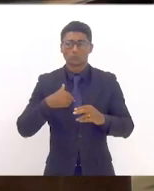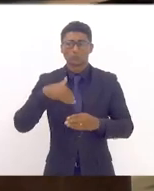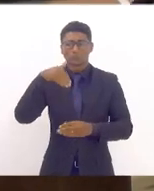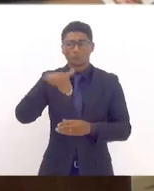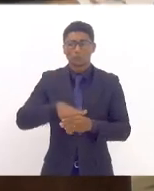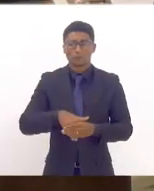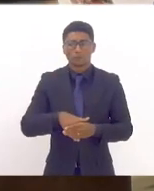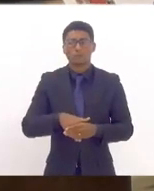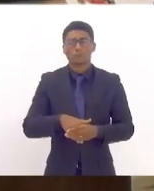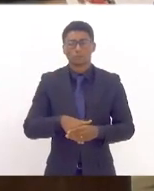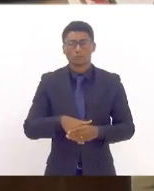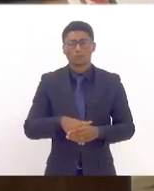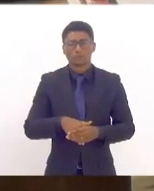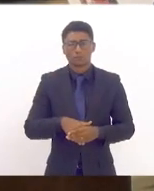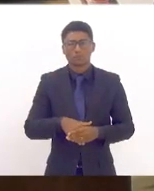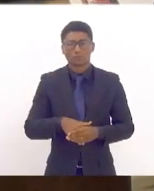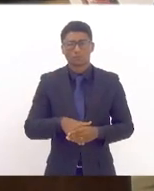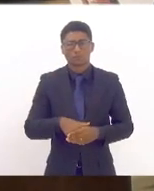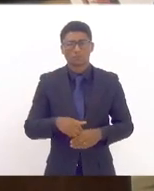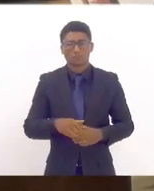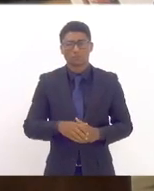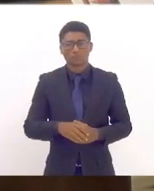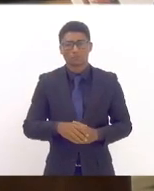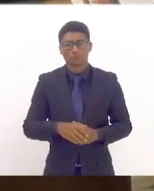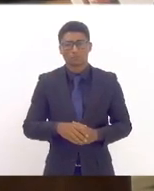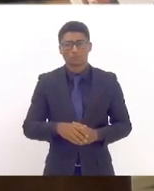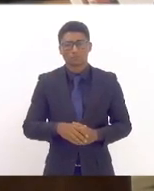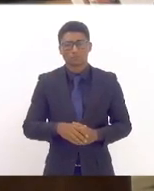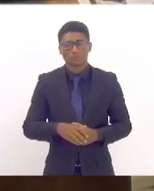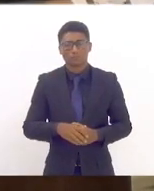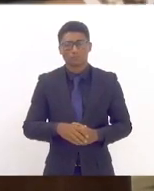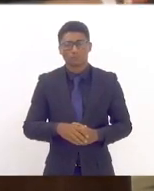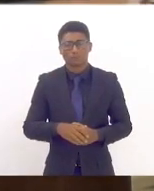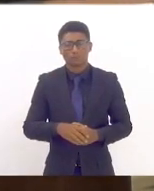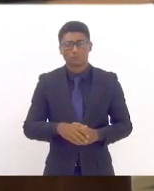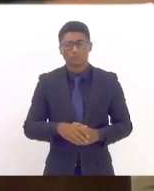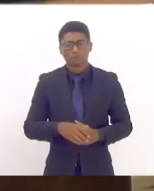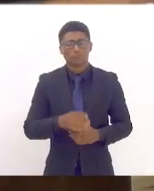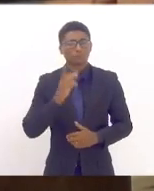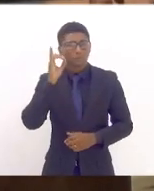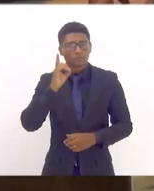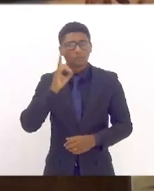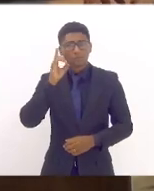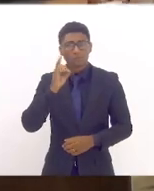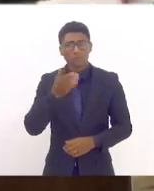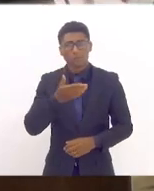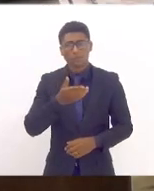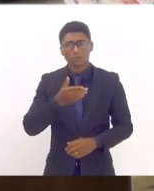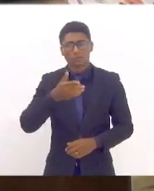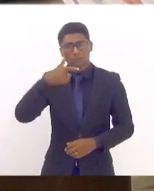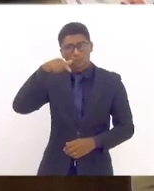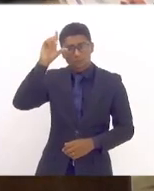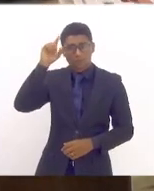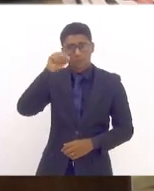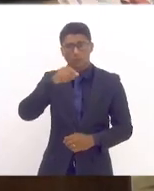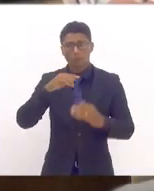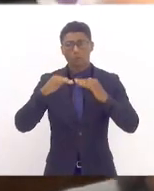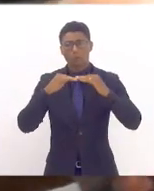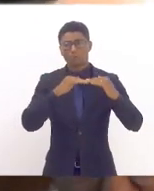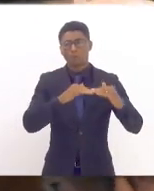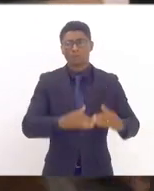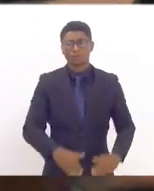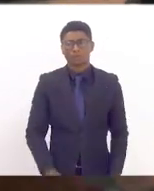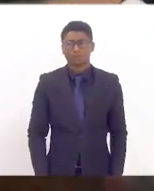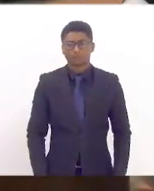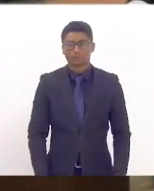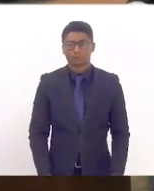integralmente conscientemente com o parecer alternativo do deputado Luiz Paulo Correia da Rocha